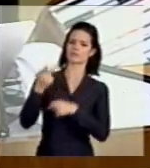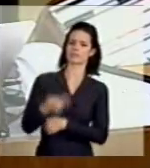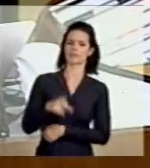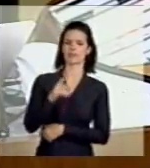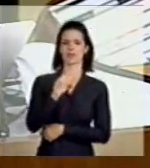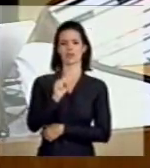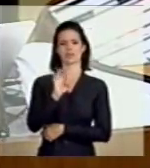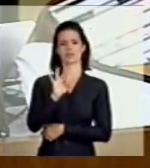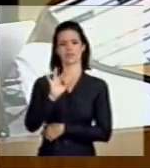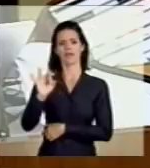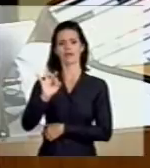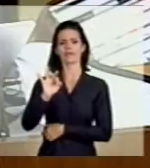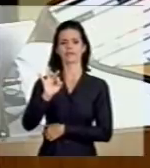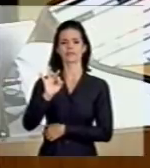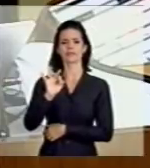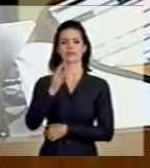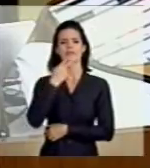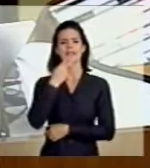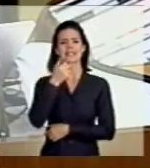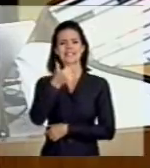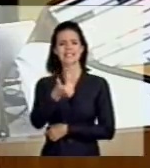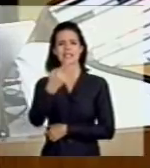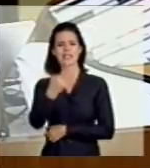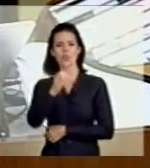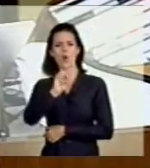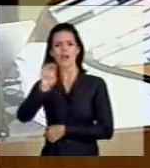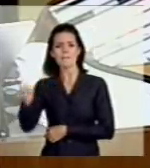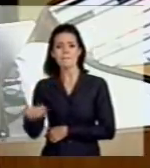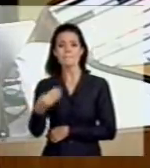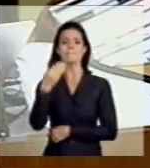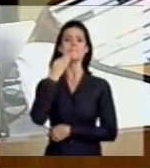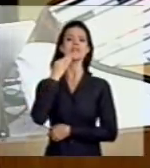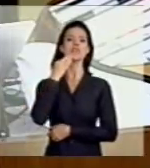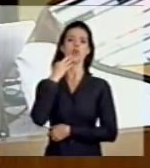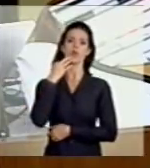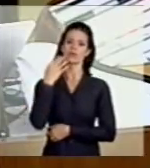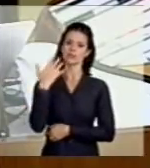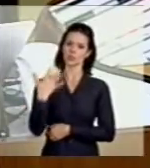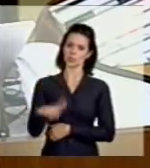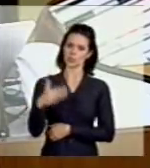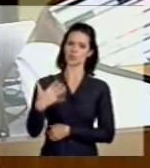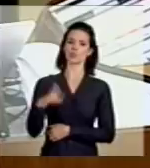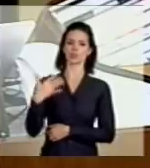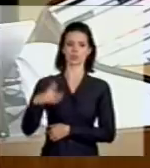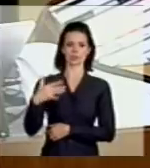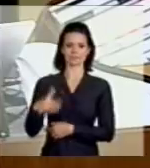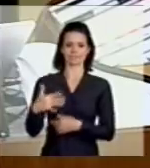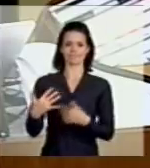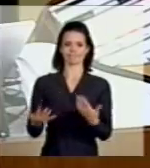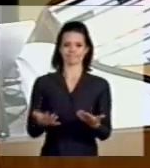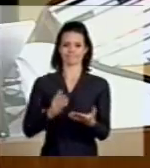Federal, falava-se em 140 bilhões de reais, o potencial, enfim,